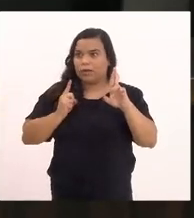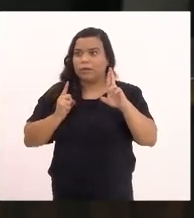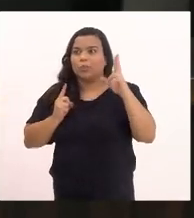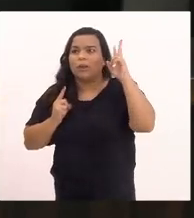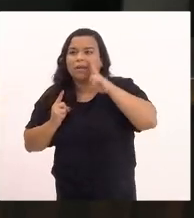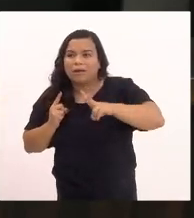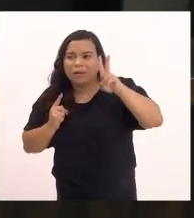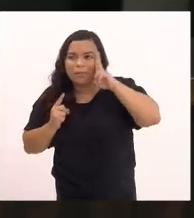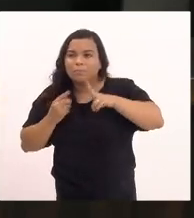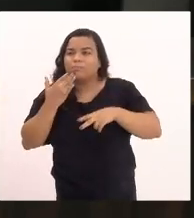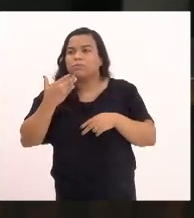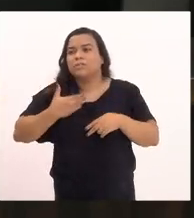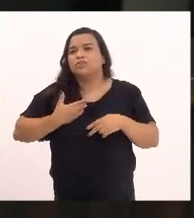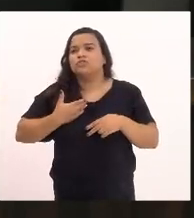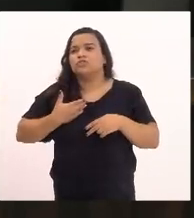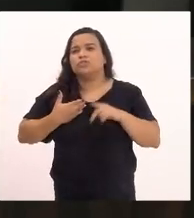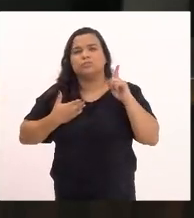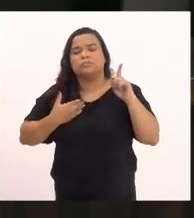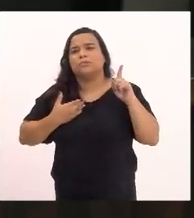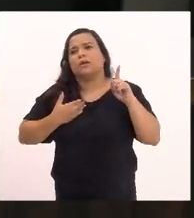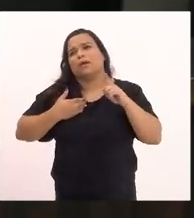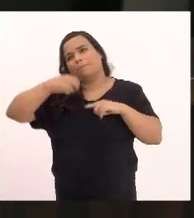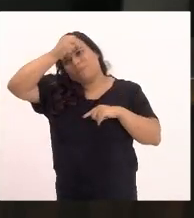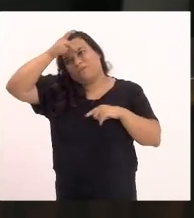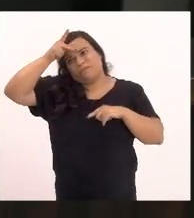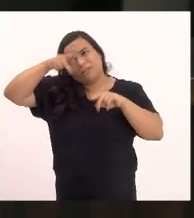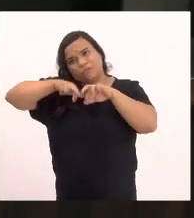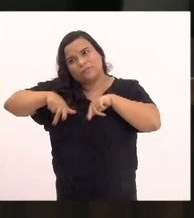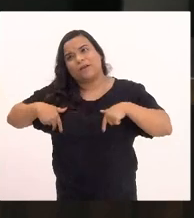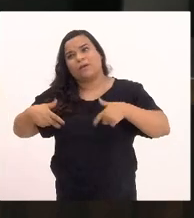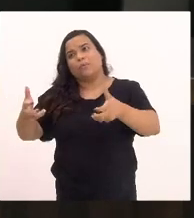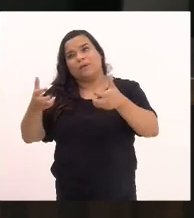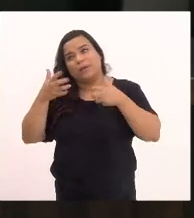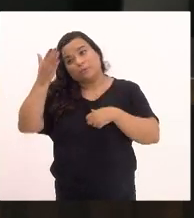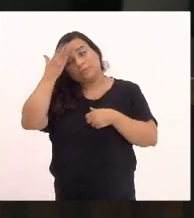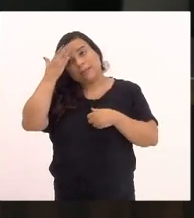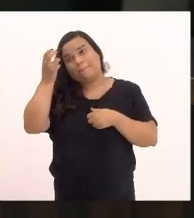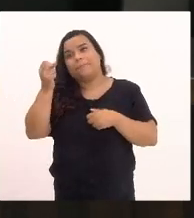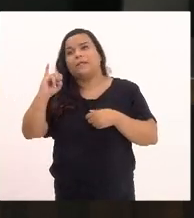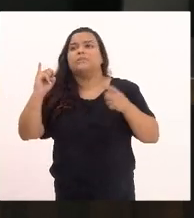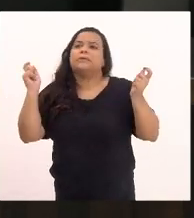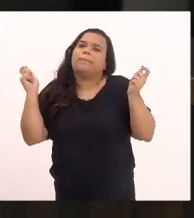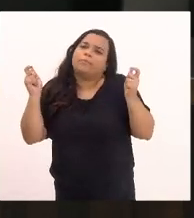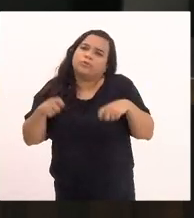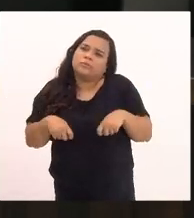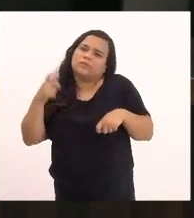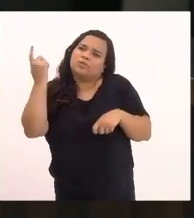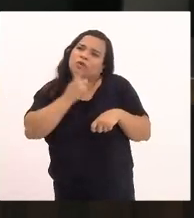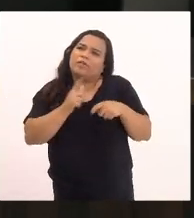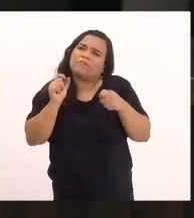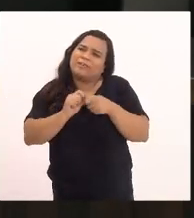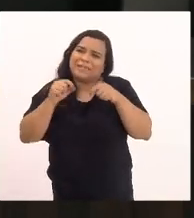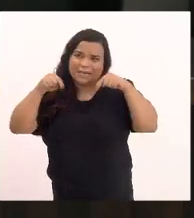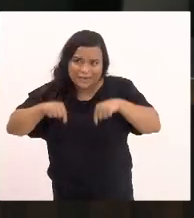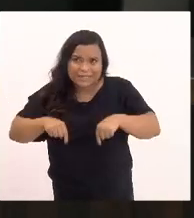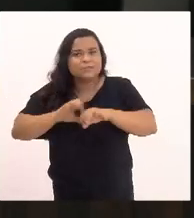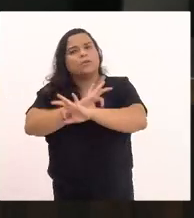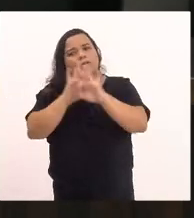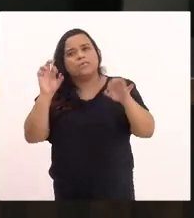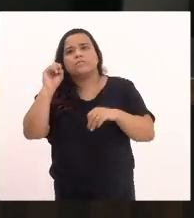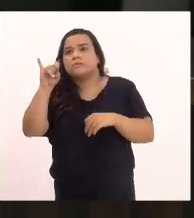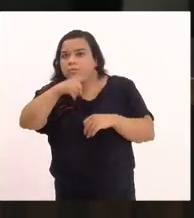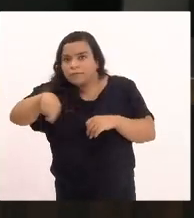do pedido dos prefeitos. Então, o que, que eu queria encaminhar aqui, se é possível? Se a gente conseguir fazer nesse, ótimo. Se vocês não